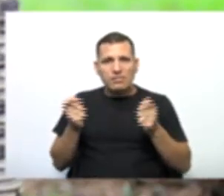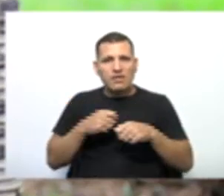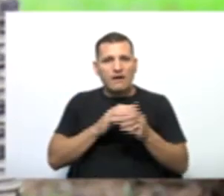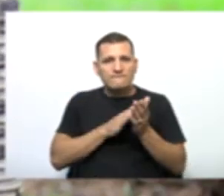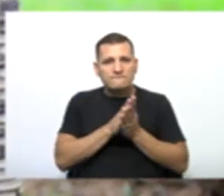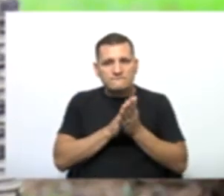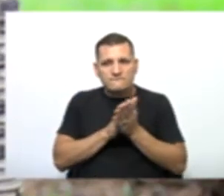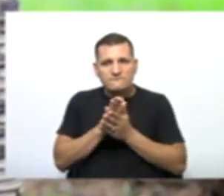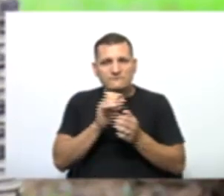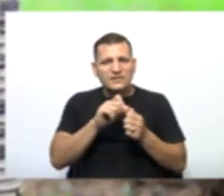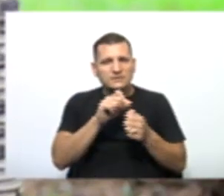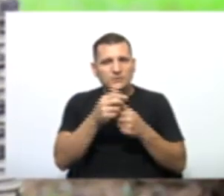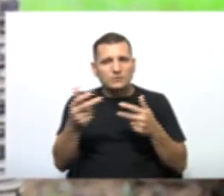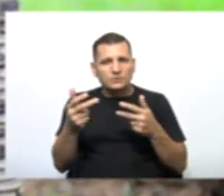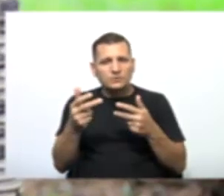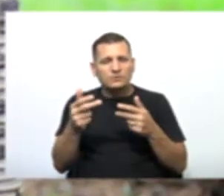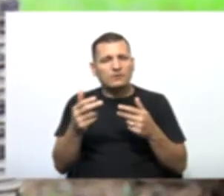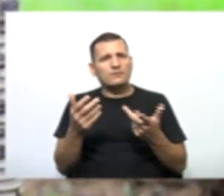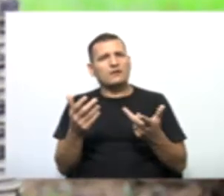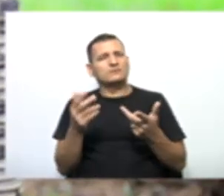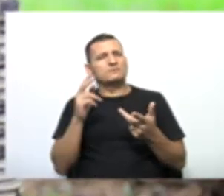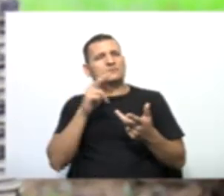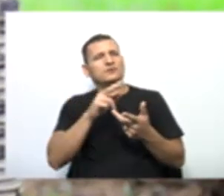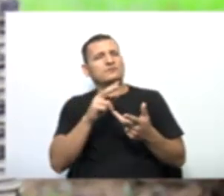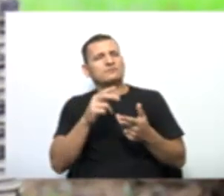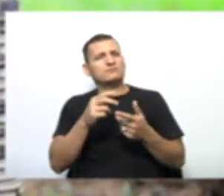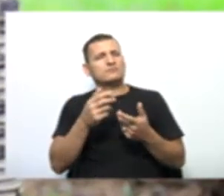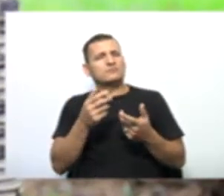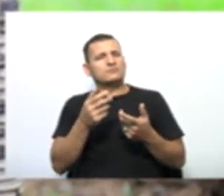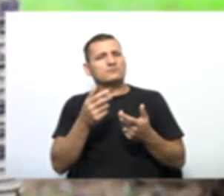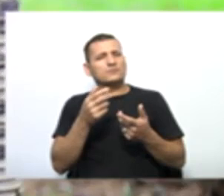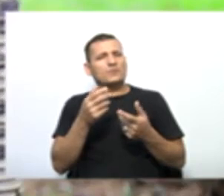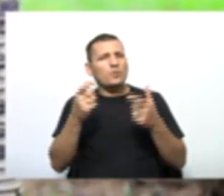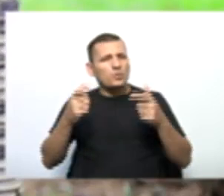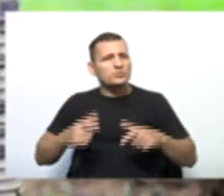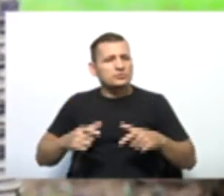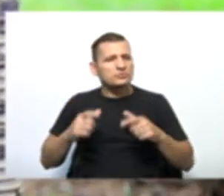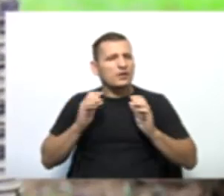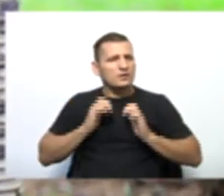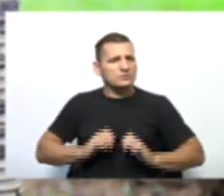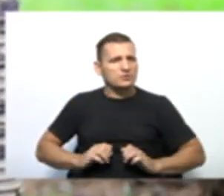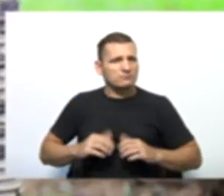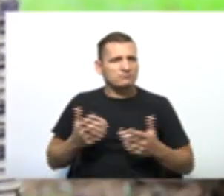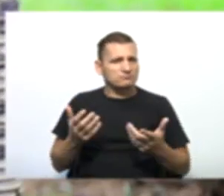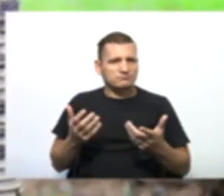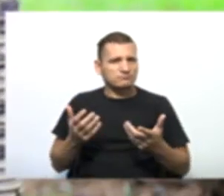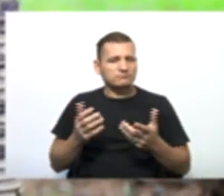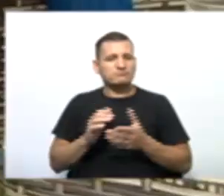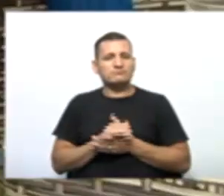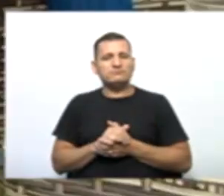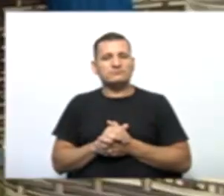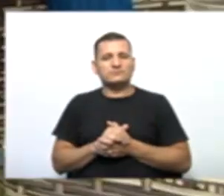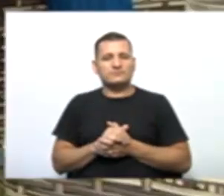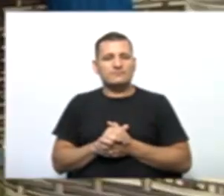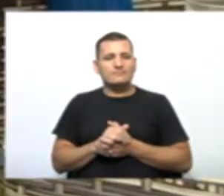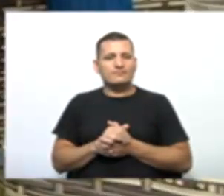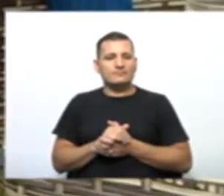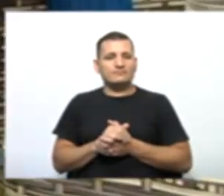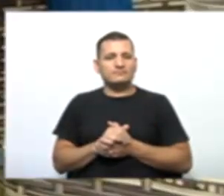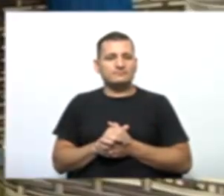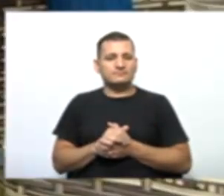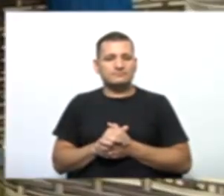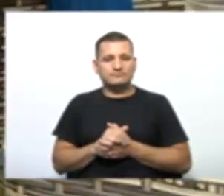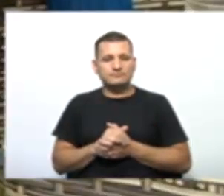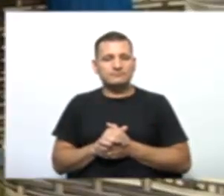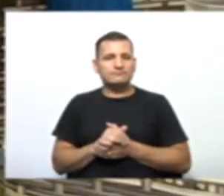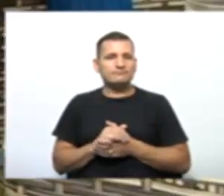pergunta, bom, onde é que estava a ética? Fazia aquilo tudo para ser feliz ou por um condicionamento social? Então, a